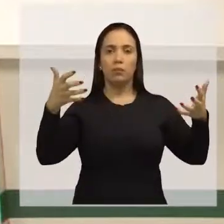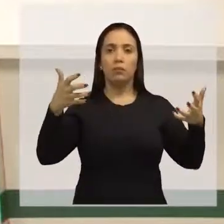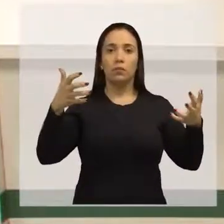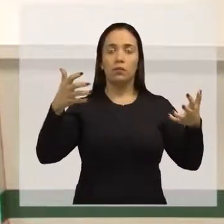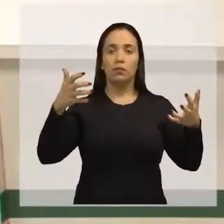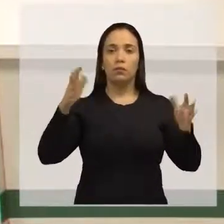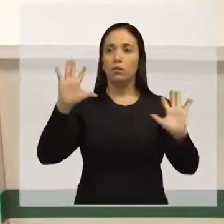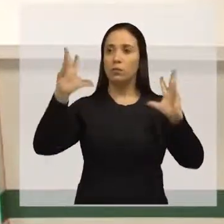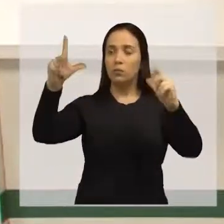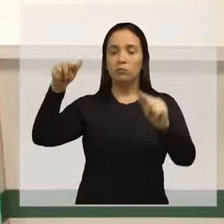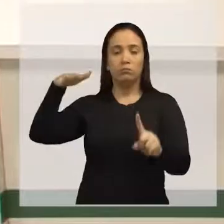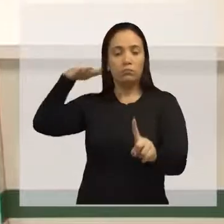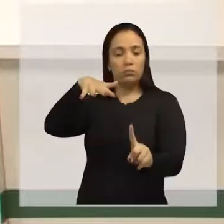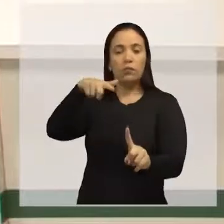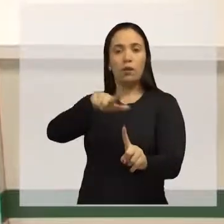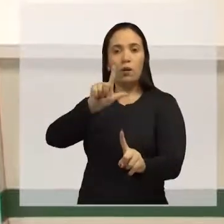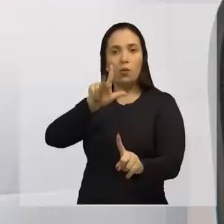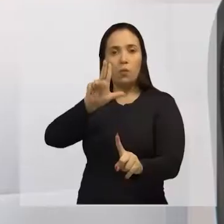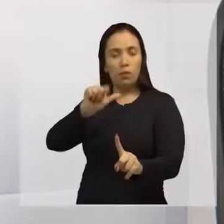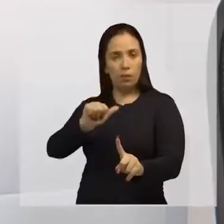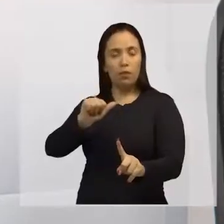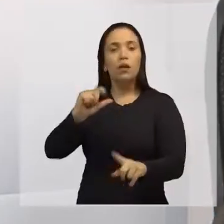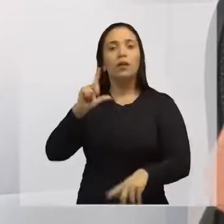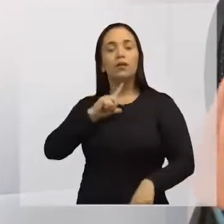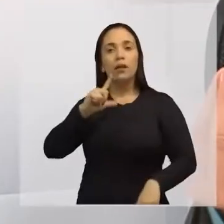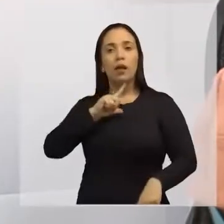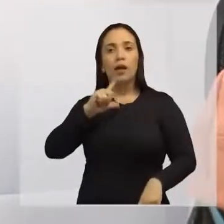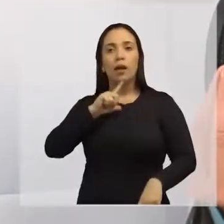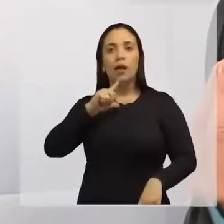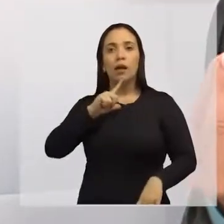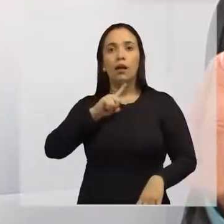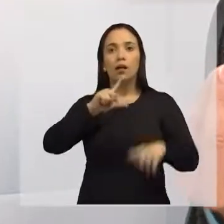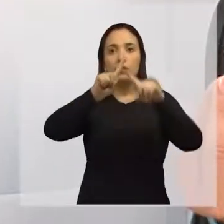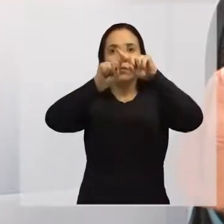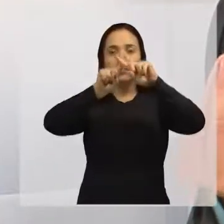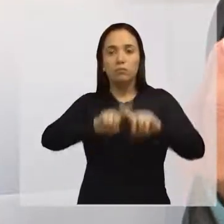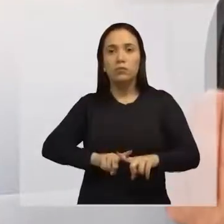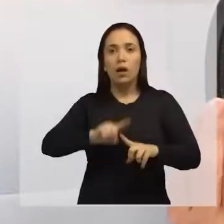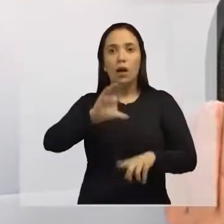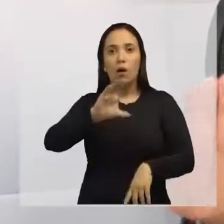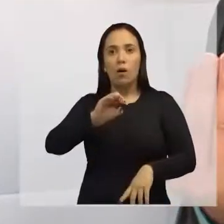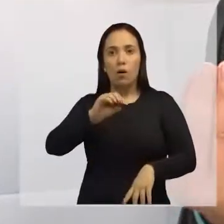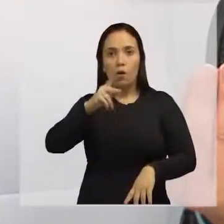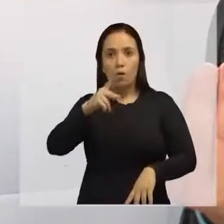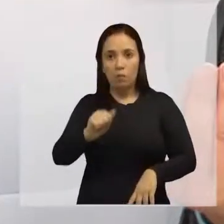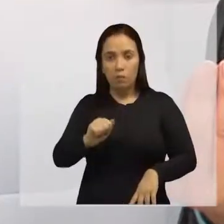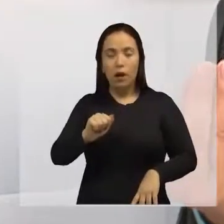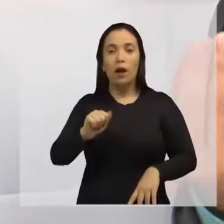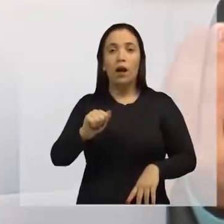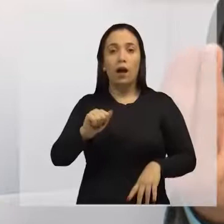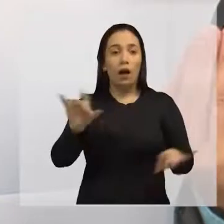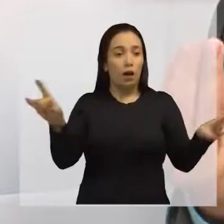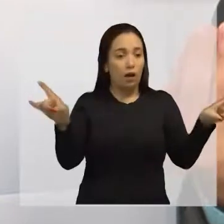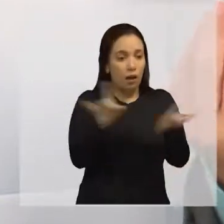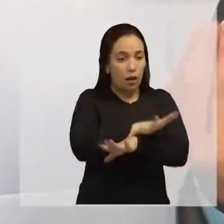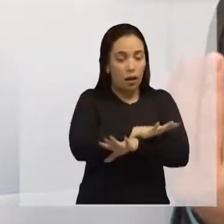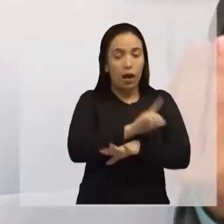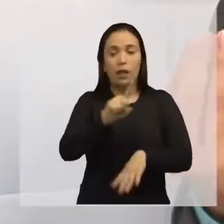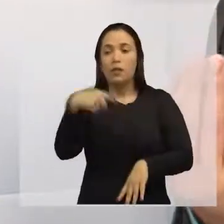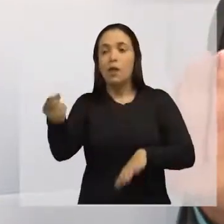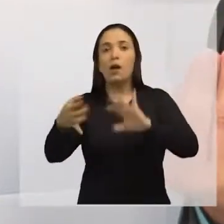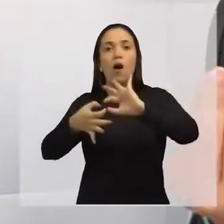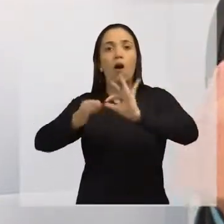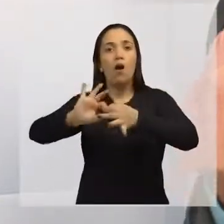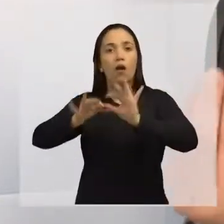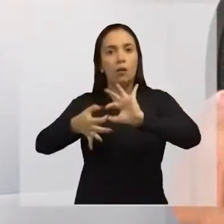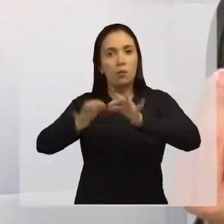país do mundo que você teve uma Copa, em seguida outra festividade mundial, que é a Olimpíadas. É o único país do mundo que